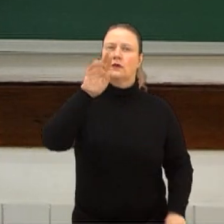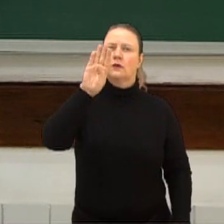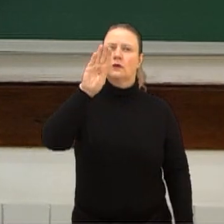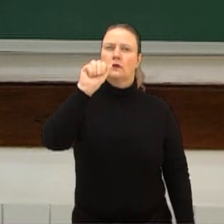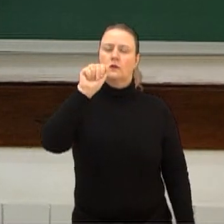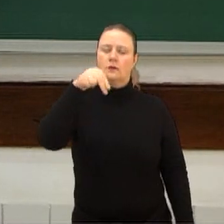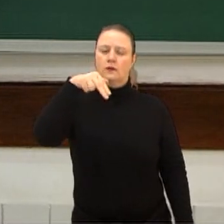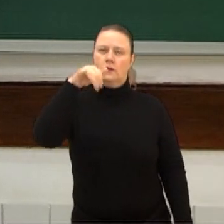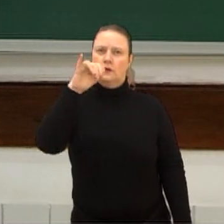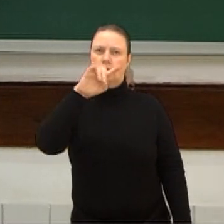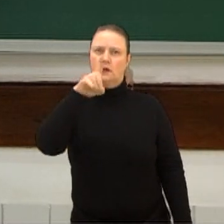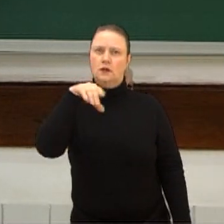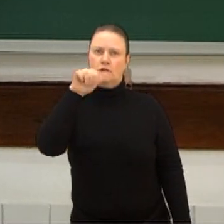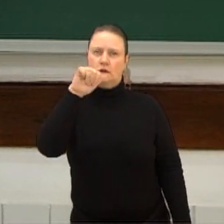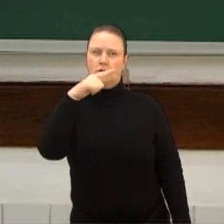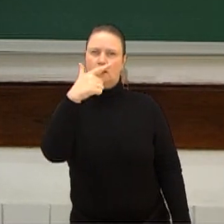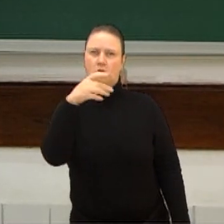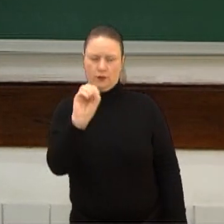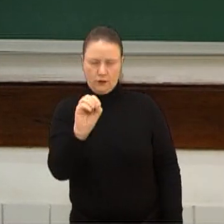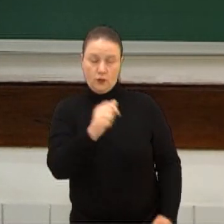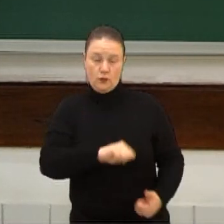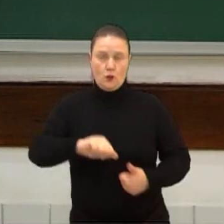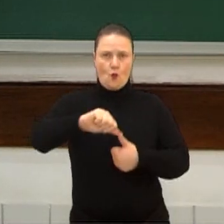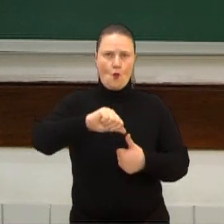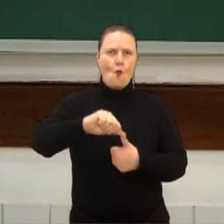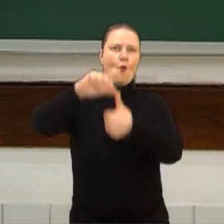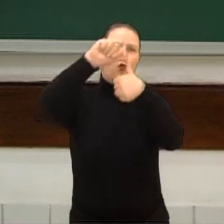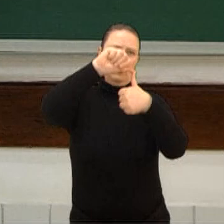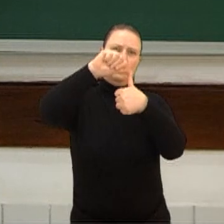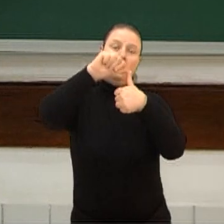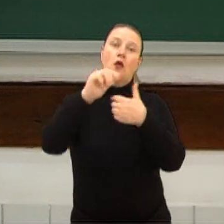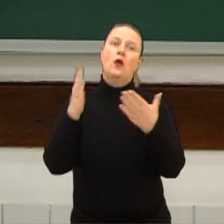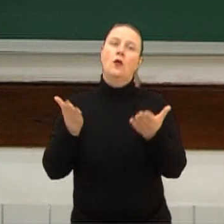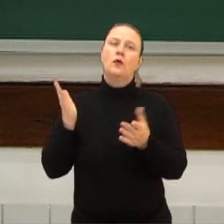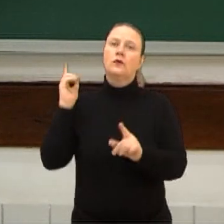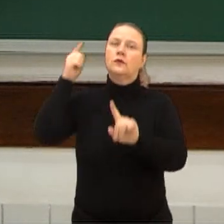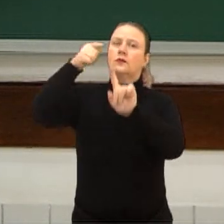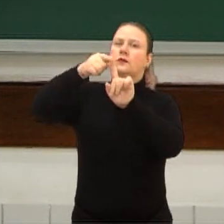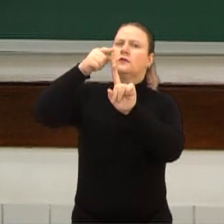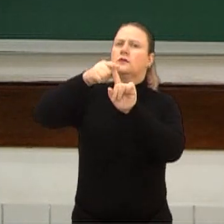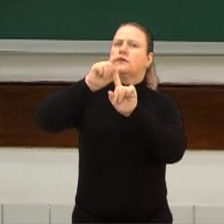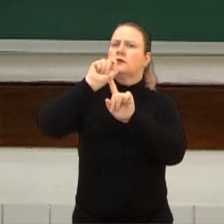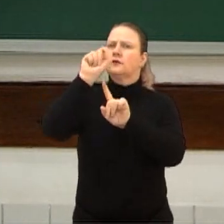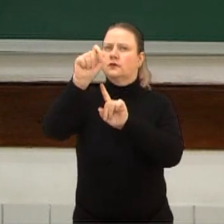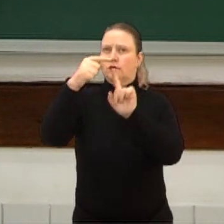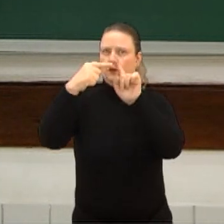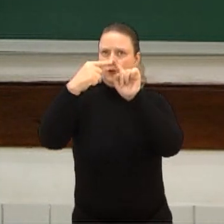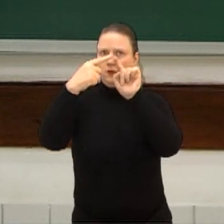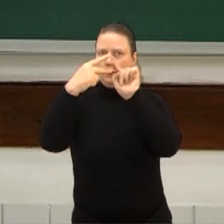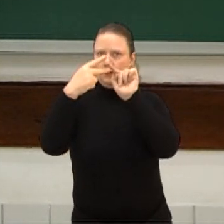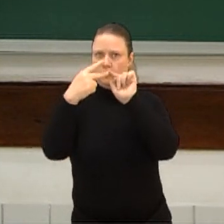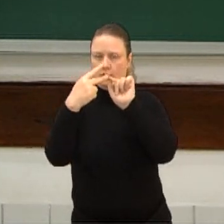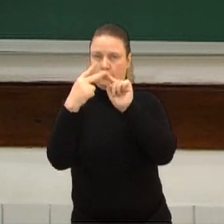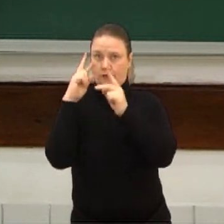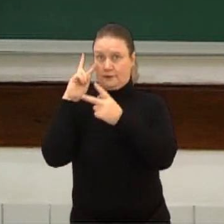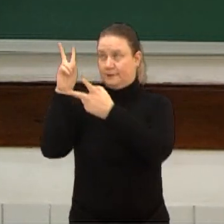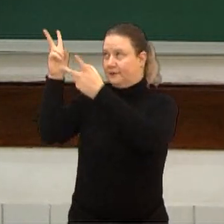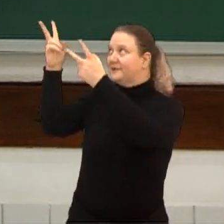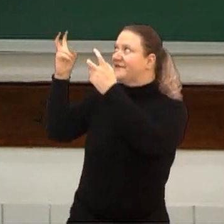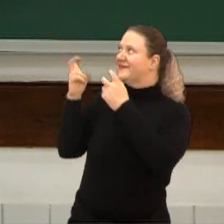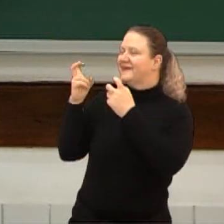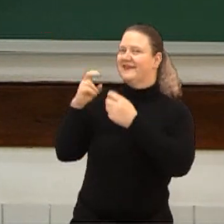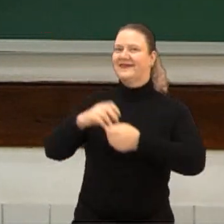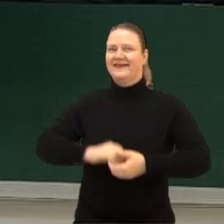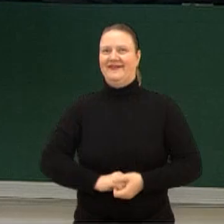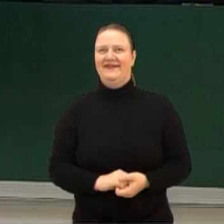urbanização agora da América Central. Para que isso seja atingido, nós vamos observar os dois objetivos da nossa aula.